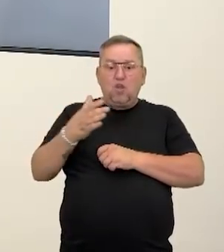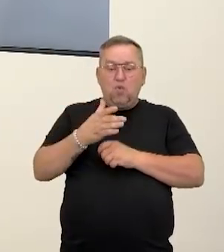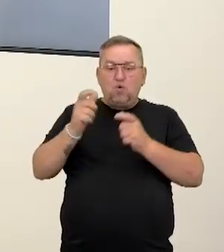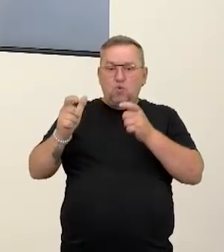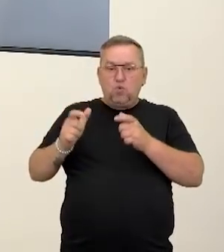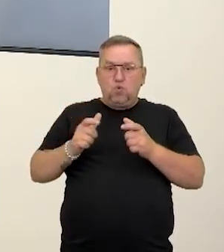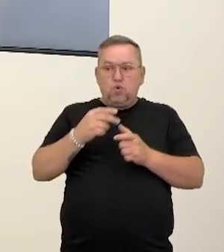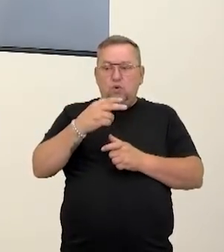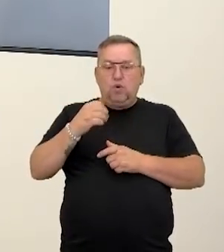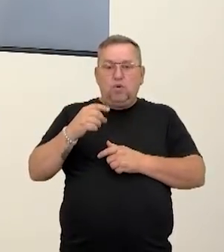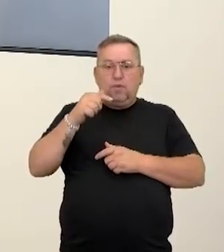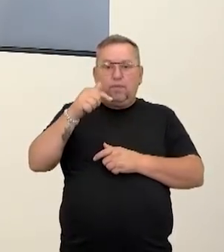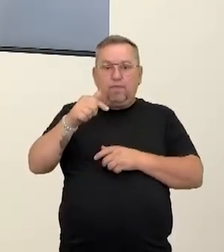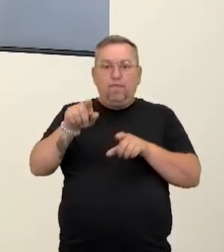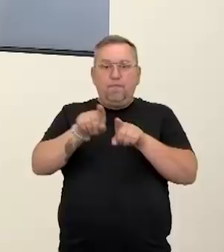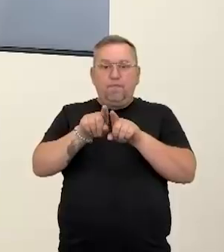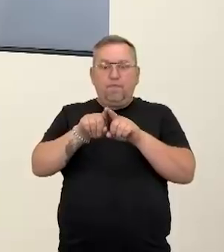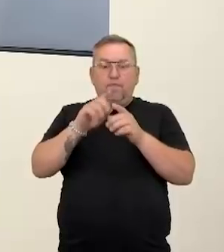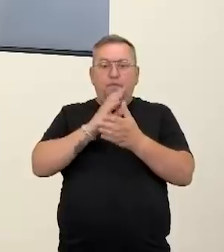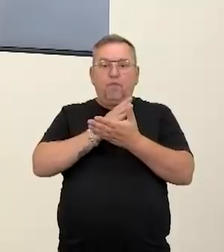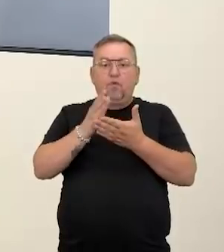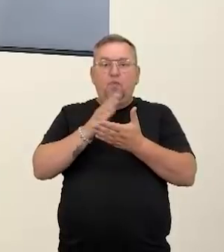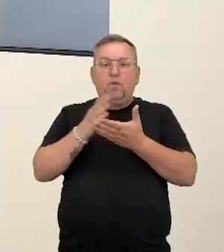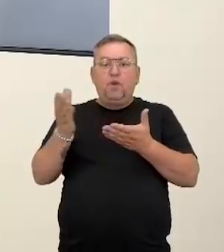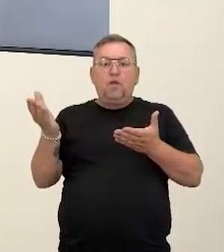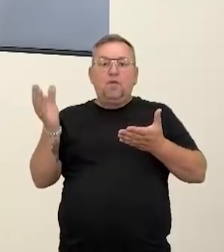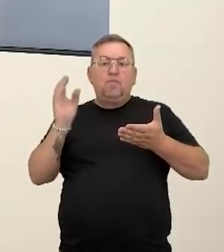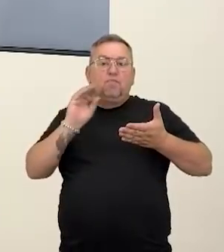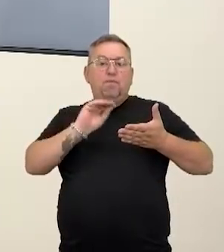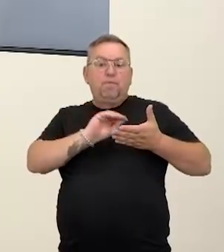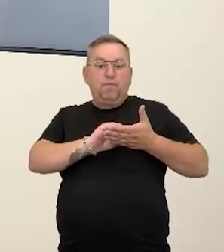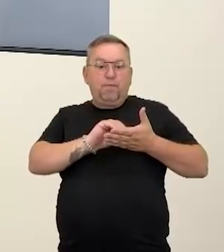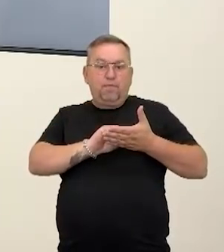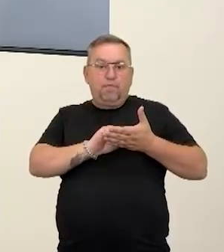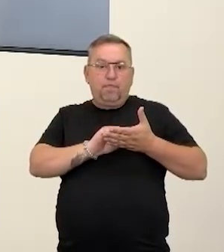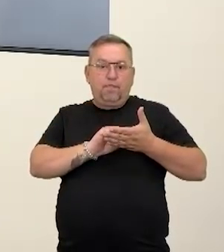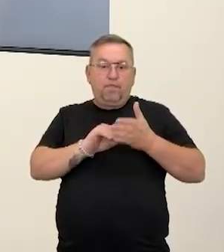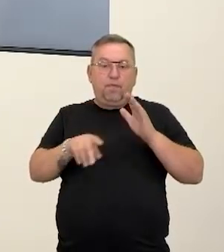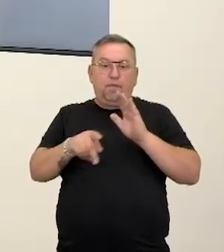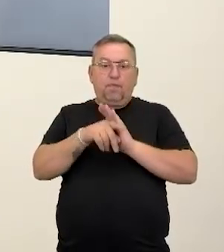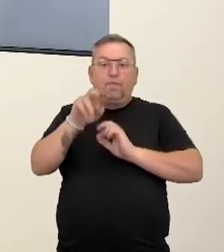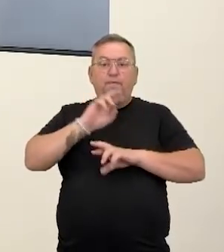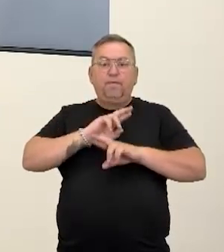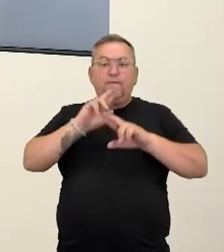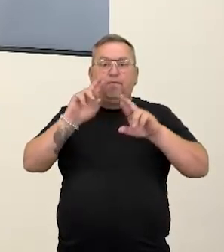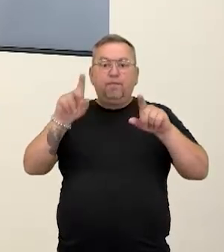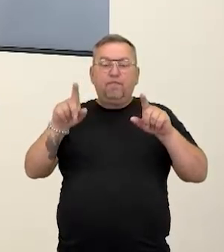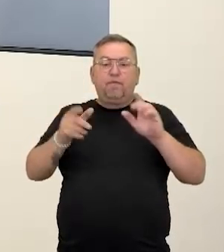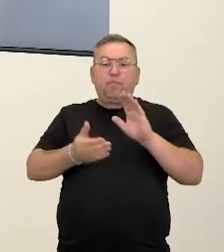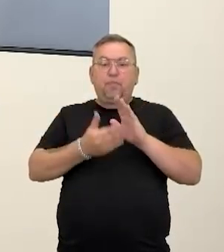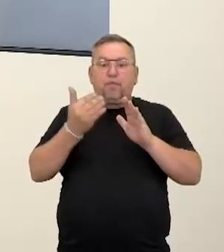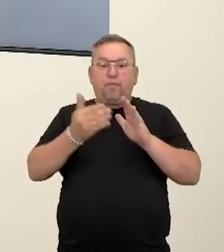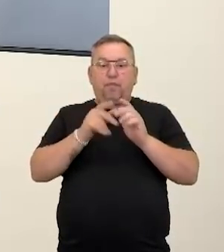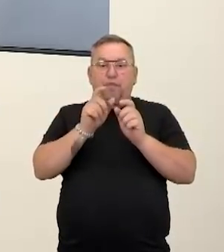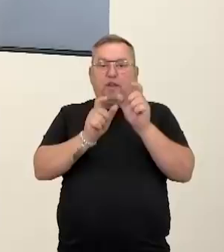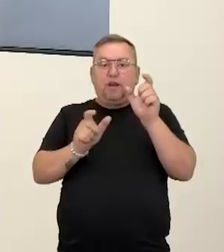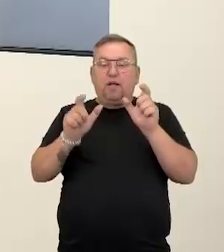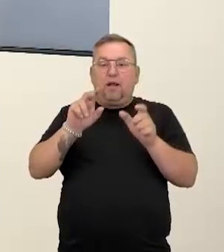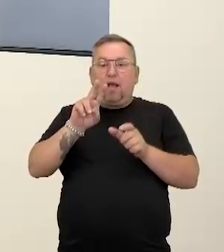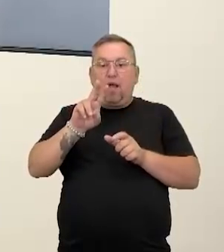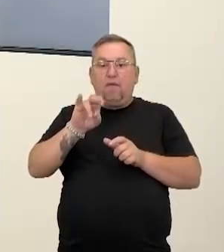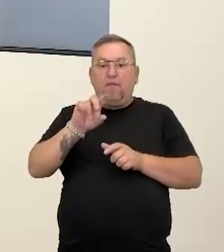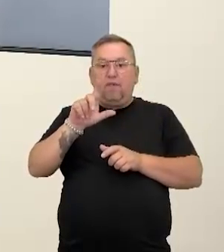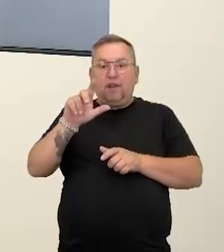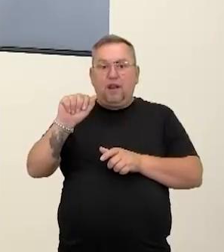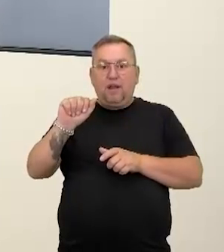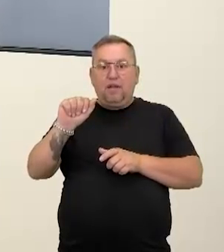em 2007, e aí começou a colocar lá, né, aspectos diferenciados, né, e tirou essa palavra de vila,